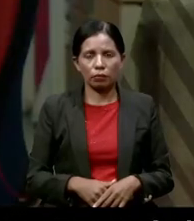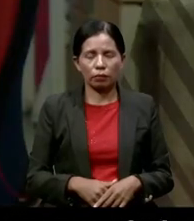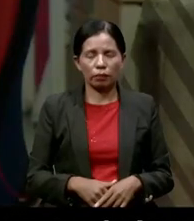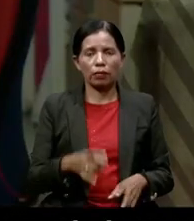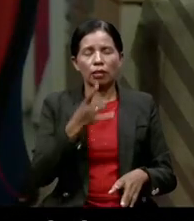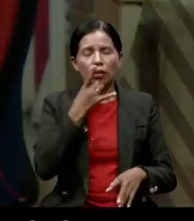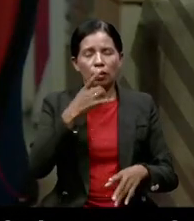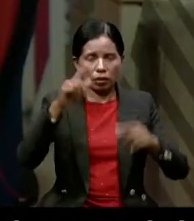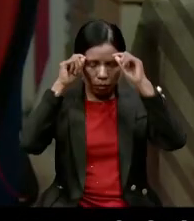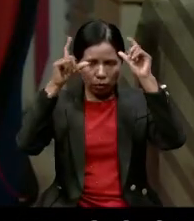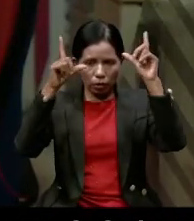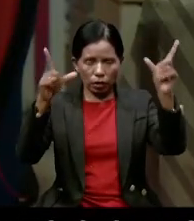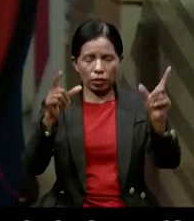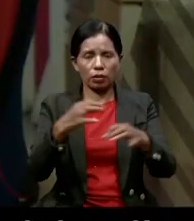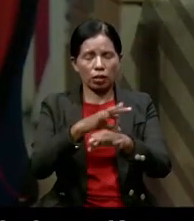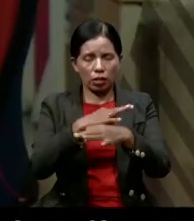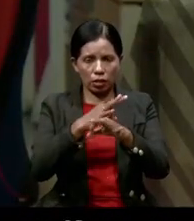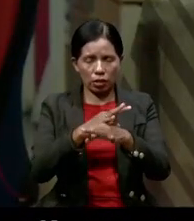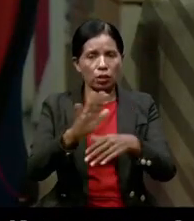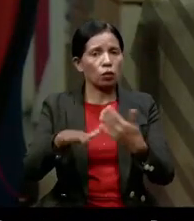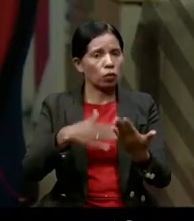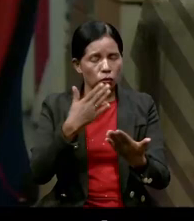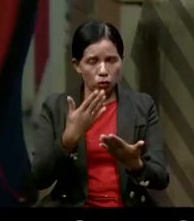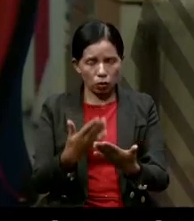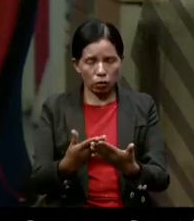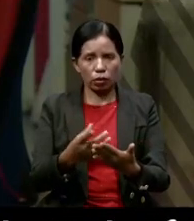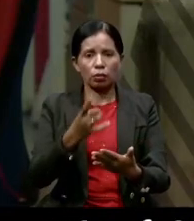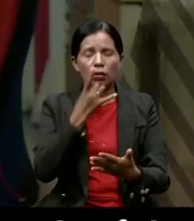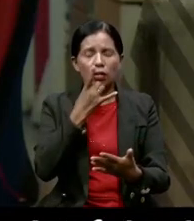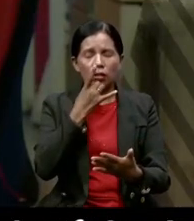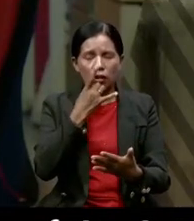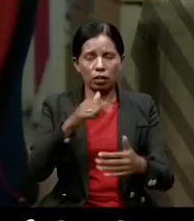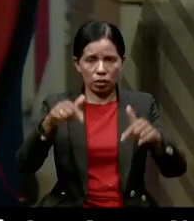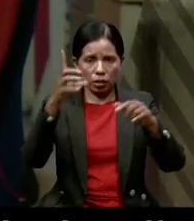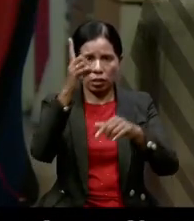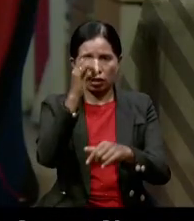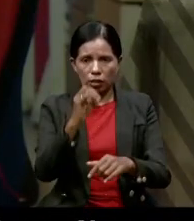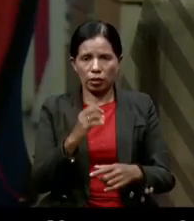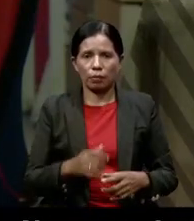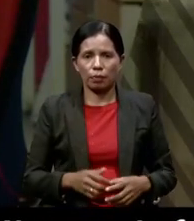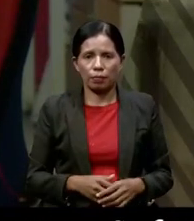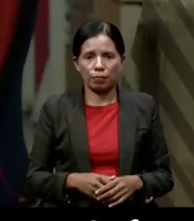Eletricidade Timor-Leste cerrou a reabilitação total da linha eletricidade IHA capital dele.